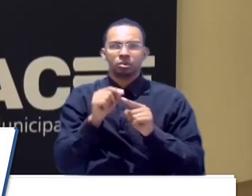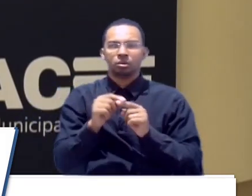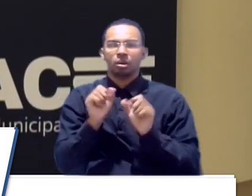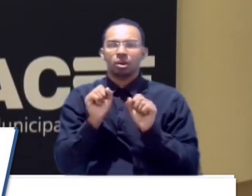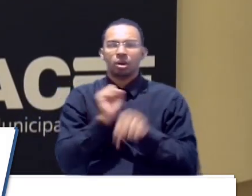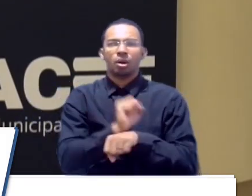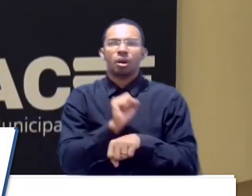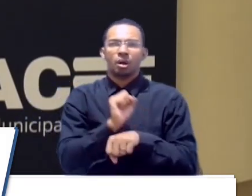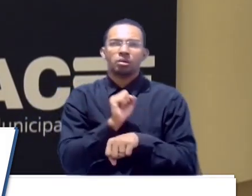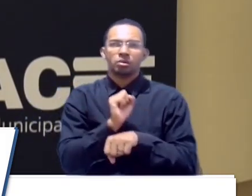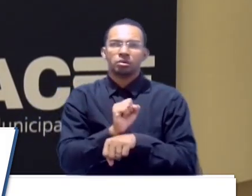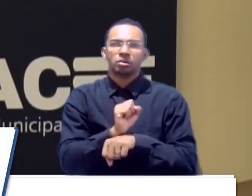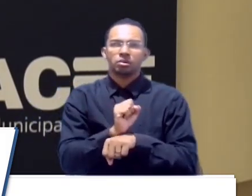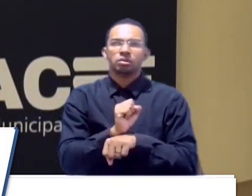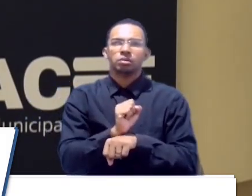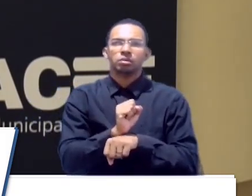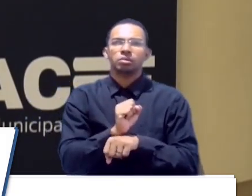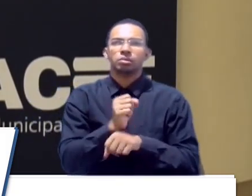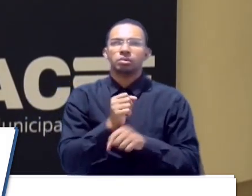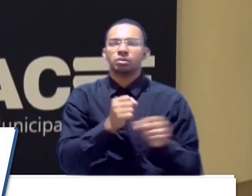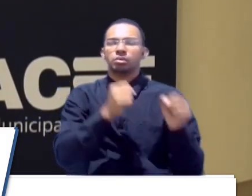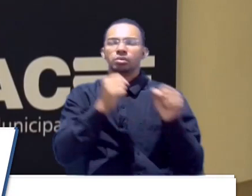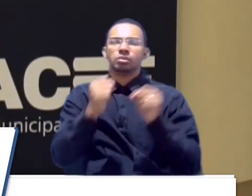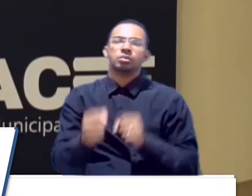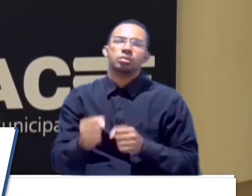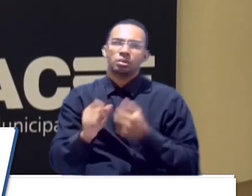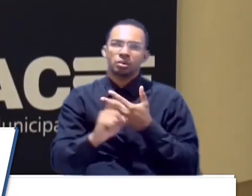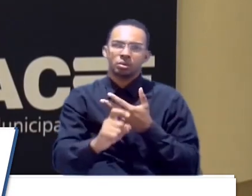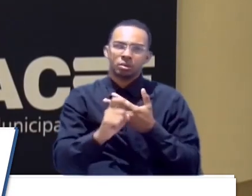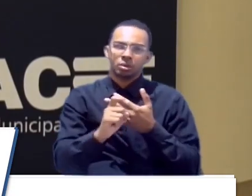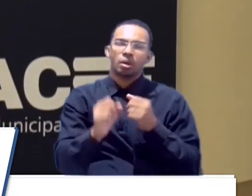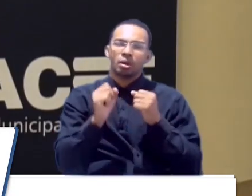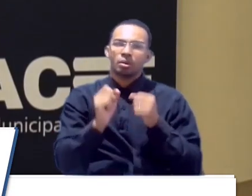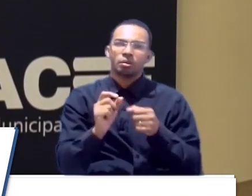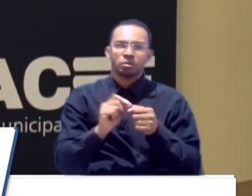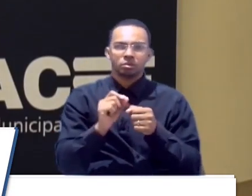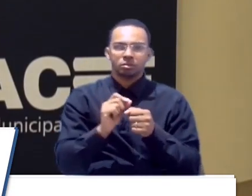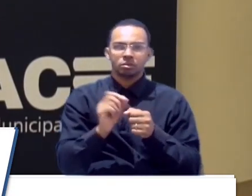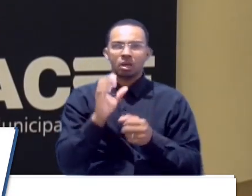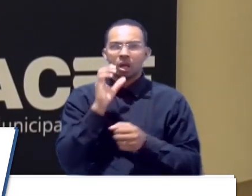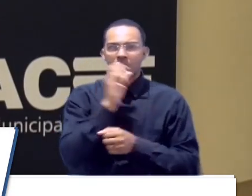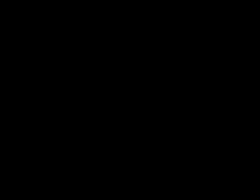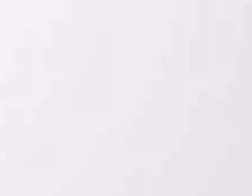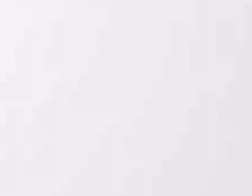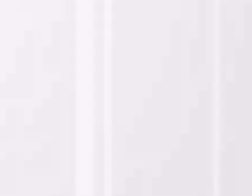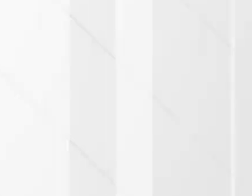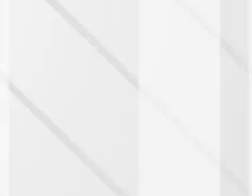espera que o Poder Executivo faça essas ações o quanto antes. Obrigado, presidente.